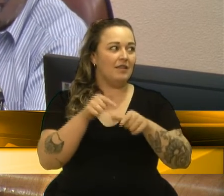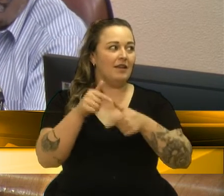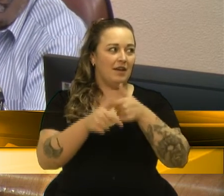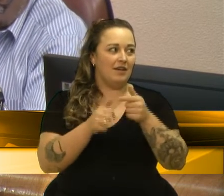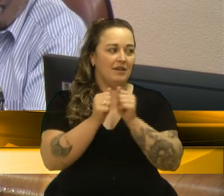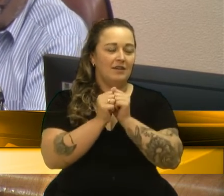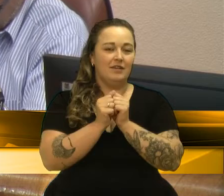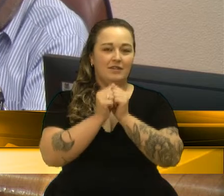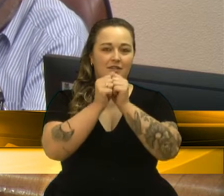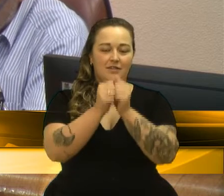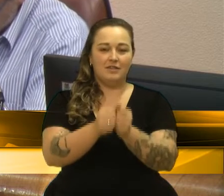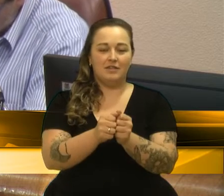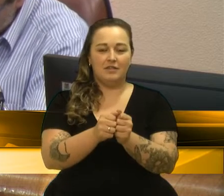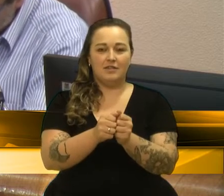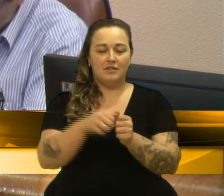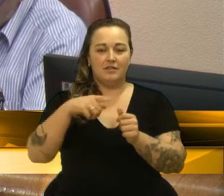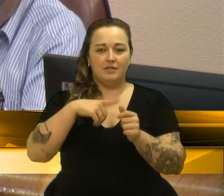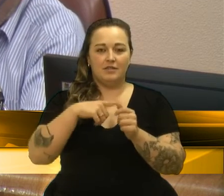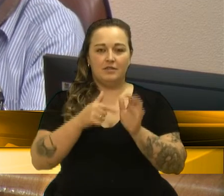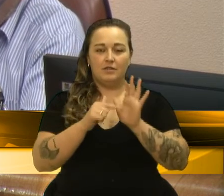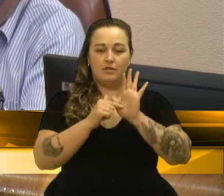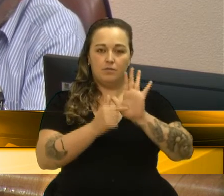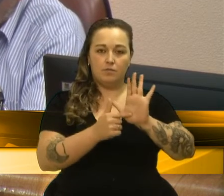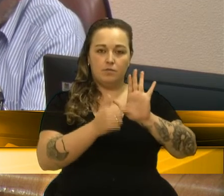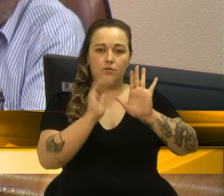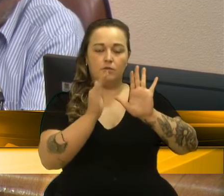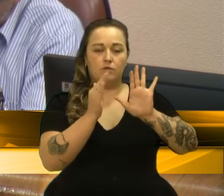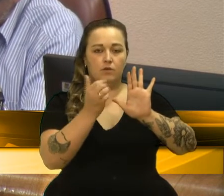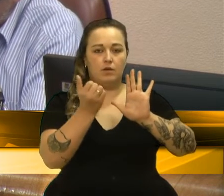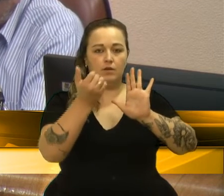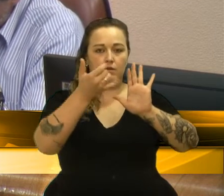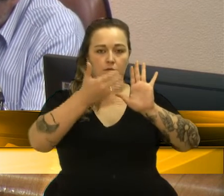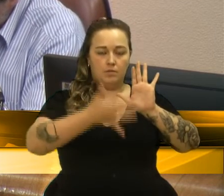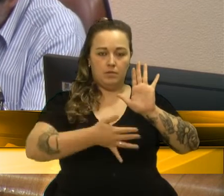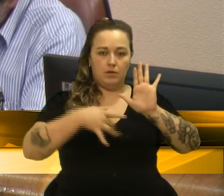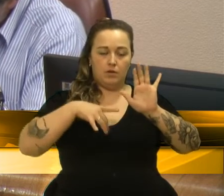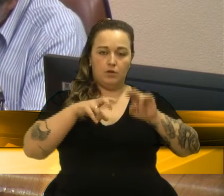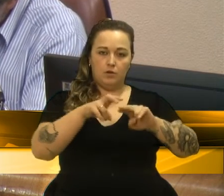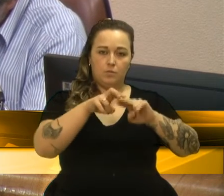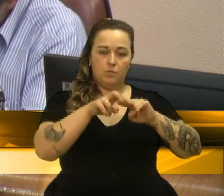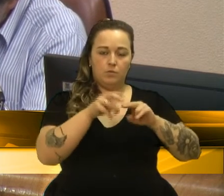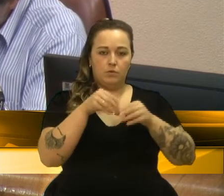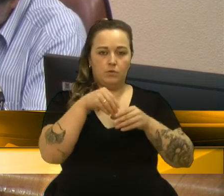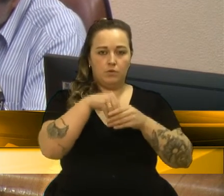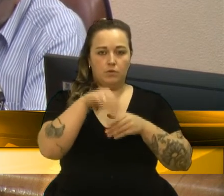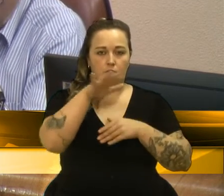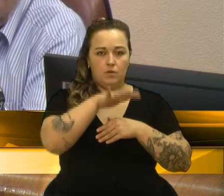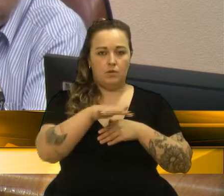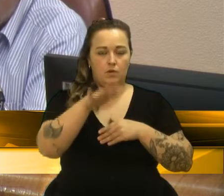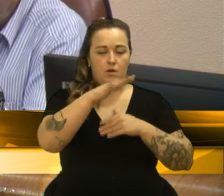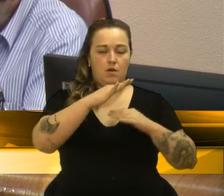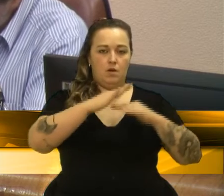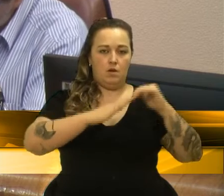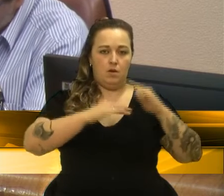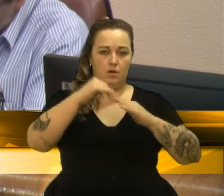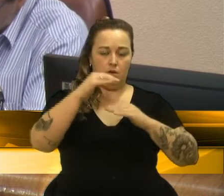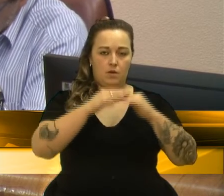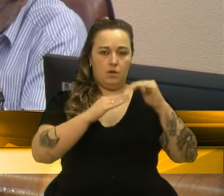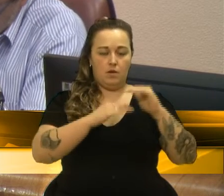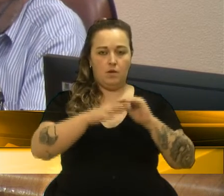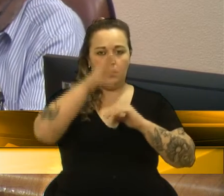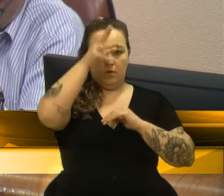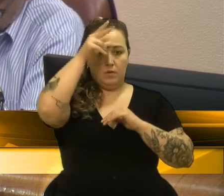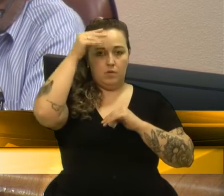denúncia. Pelo exposto, em relação à alegada prática pelo excelentíssimo senhor prefeito de,